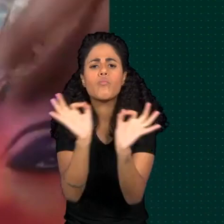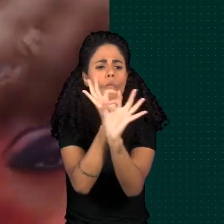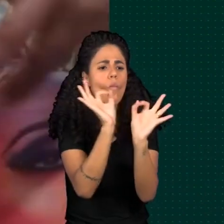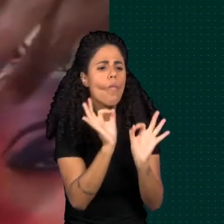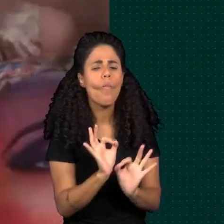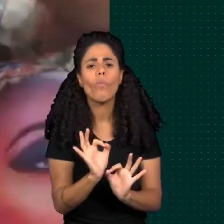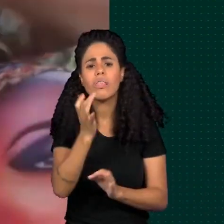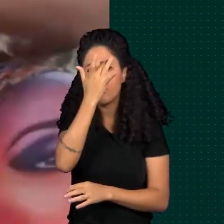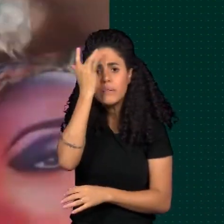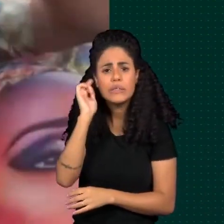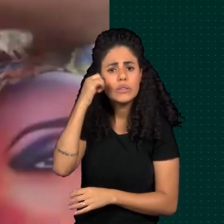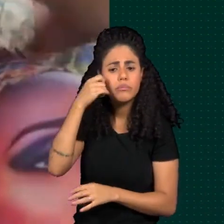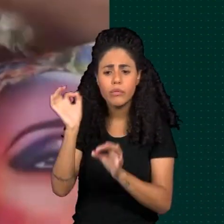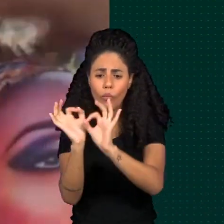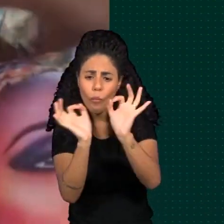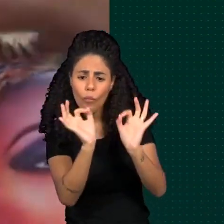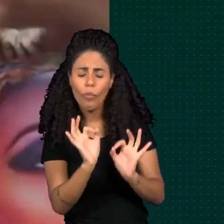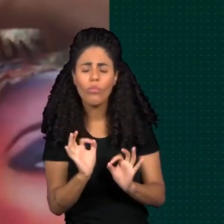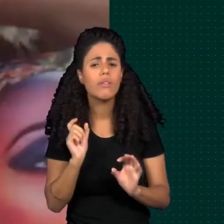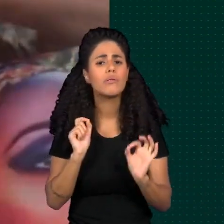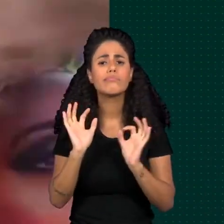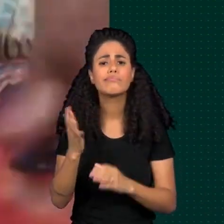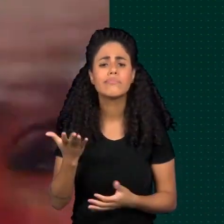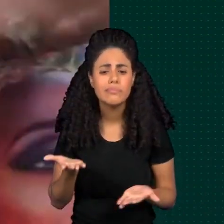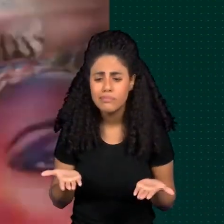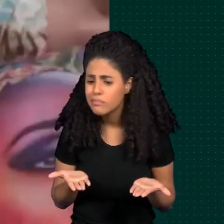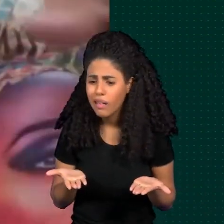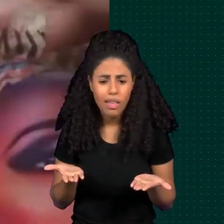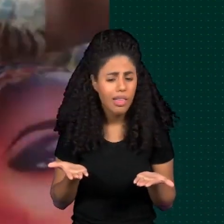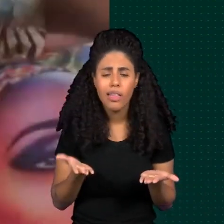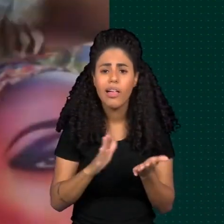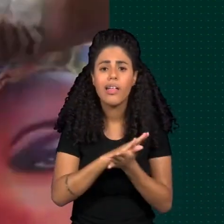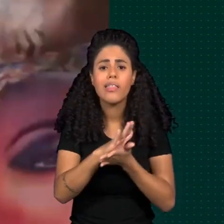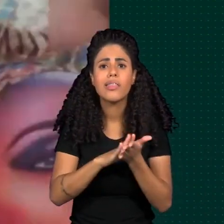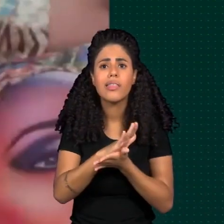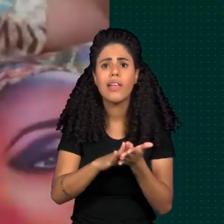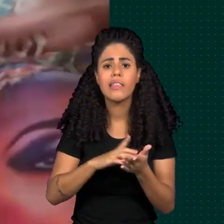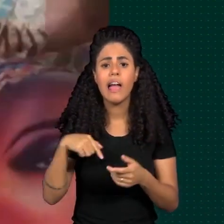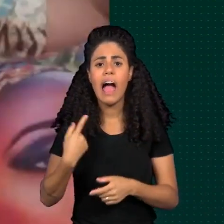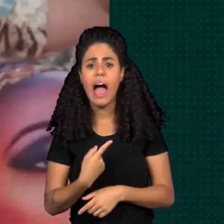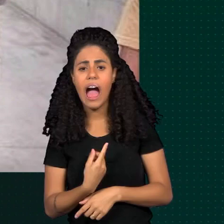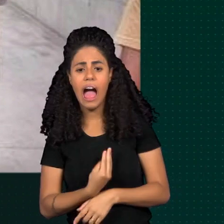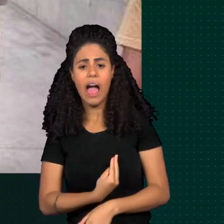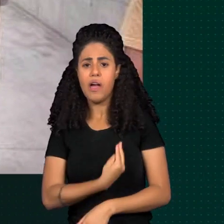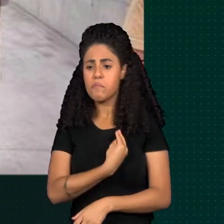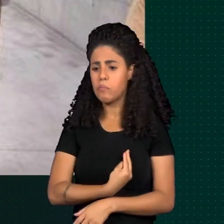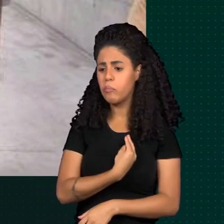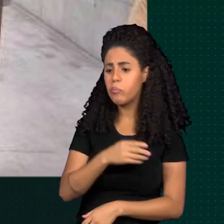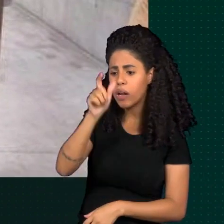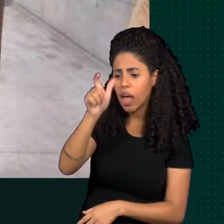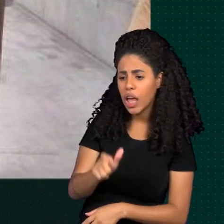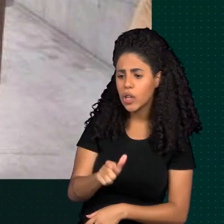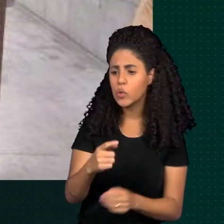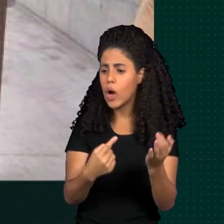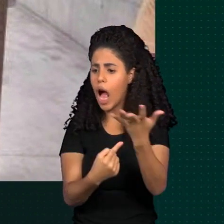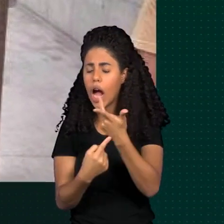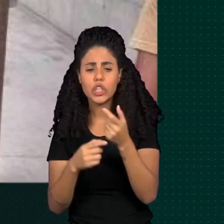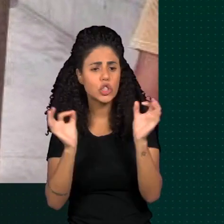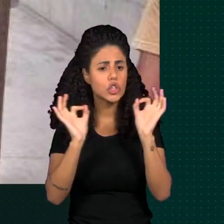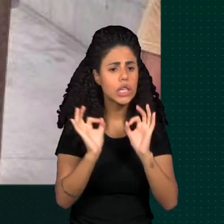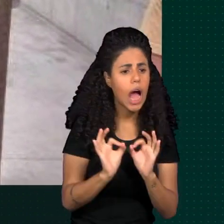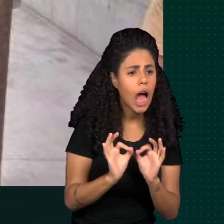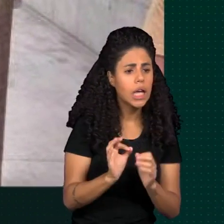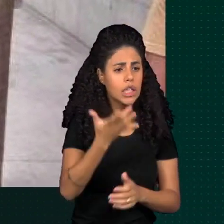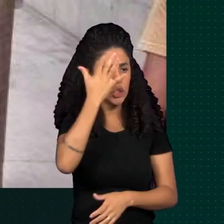vernissagens, etc., fazia com que eles achassem que a gente não gosta de arte, que a gente não entende